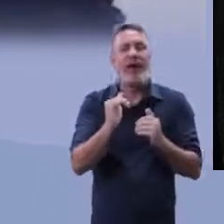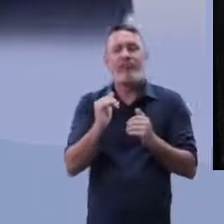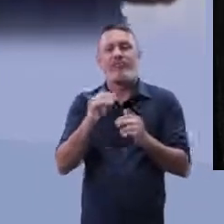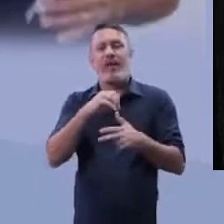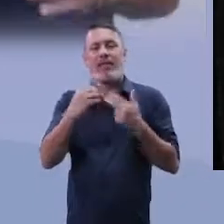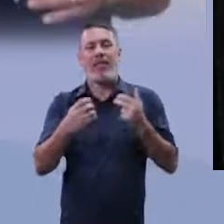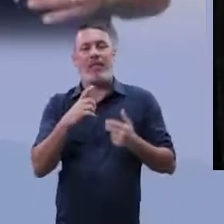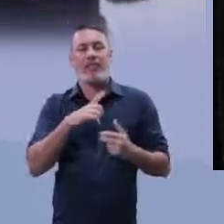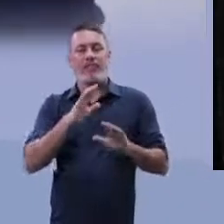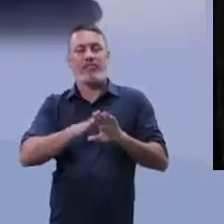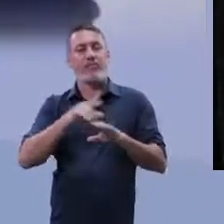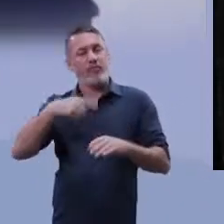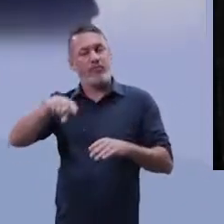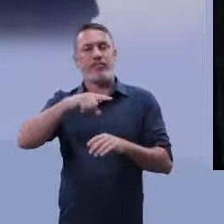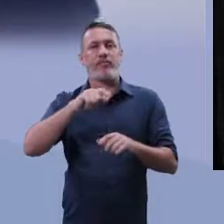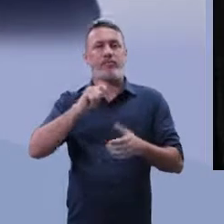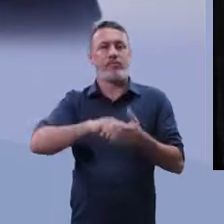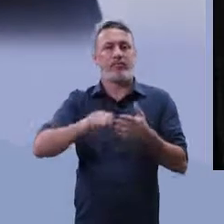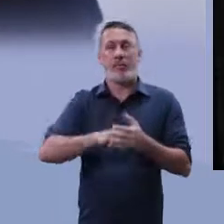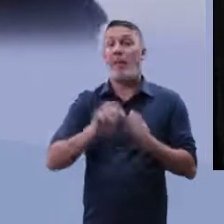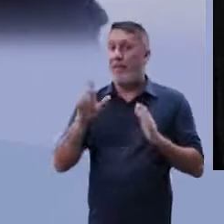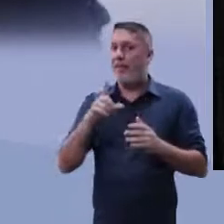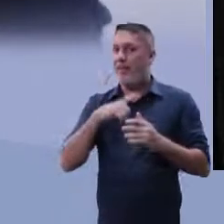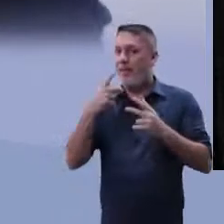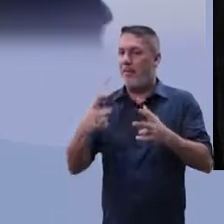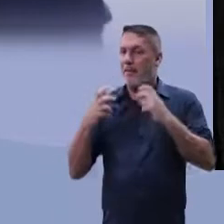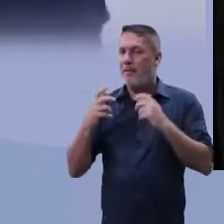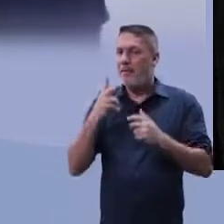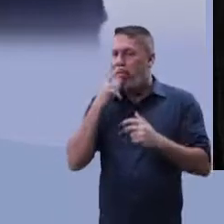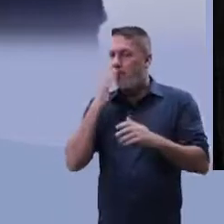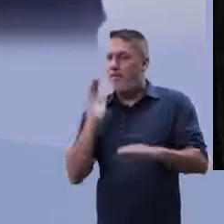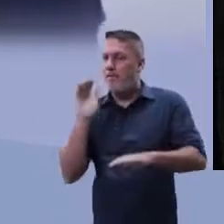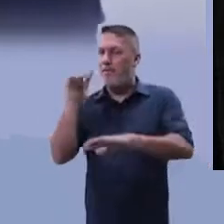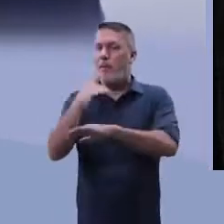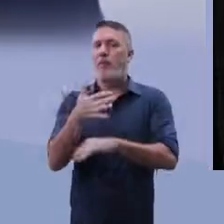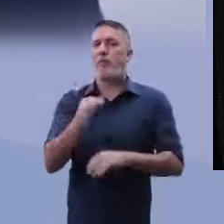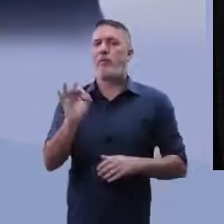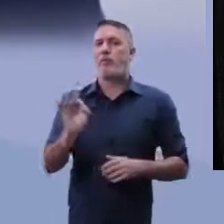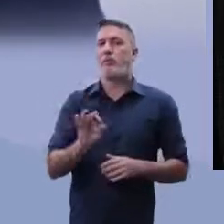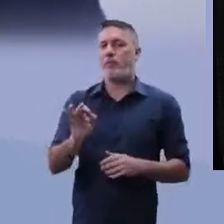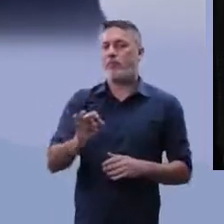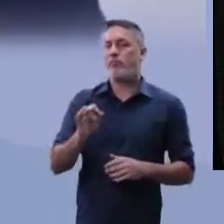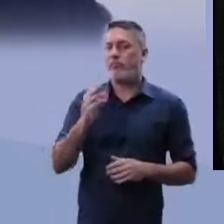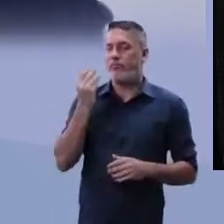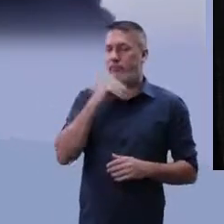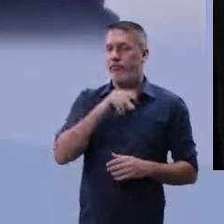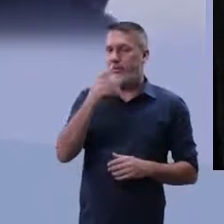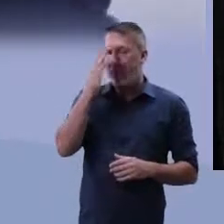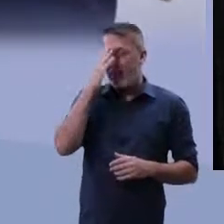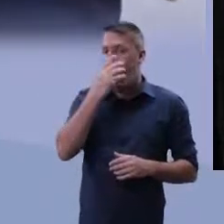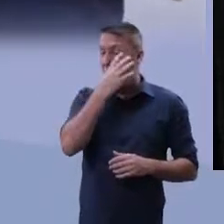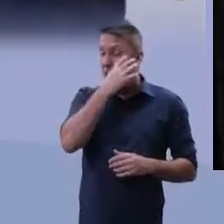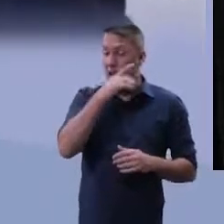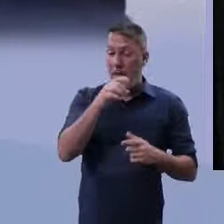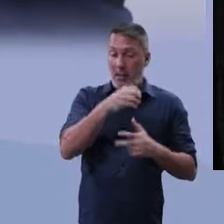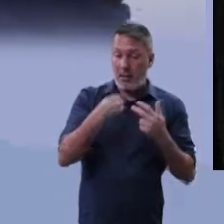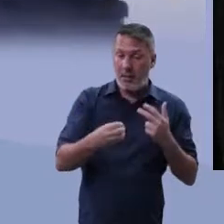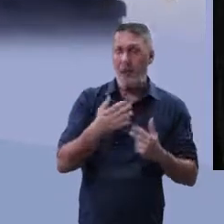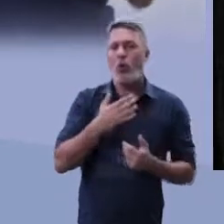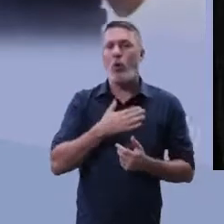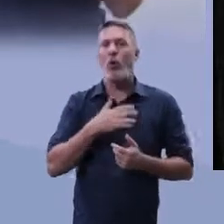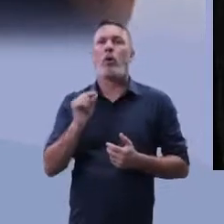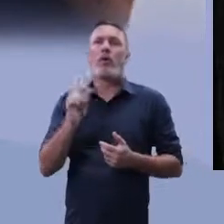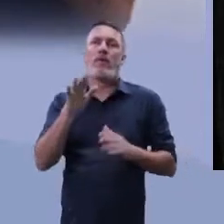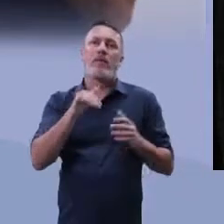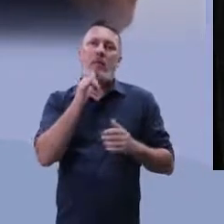ali, mas tem uma sagacidade ali no 10%. No 10% tem uma sagacidade, tá? O